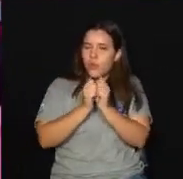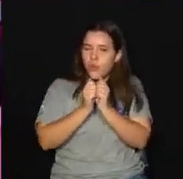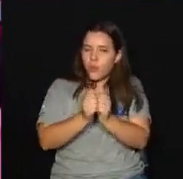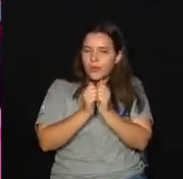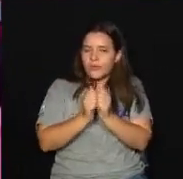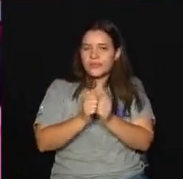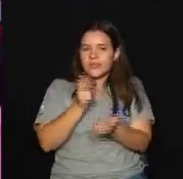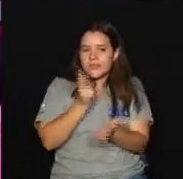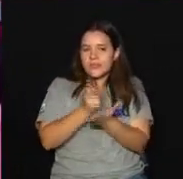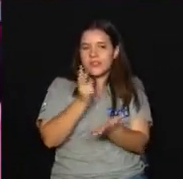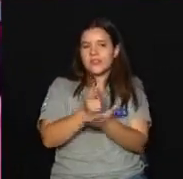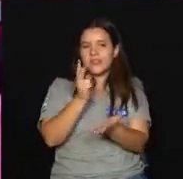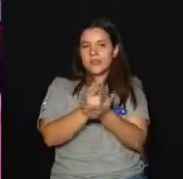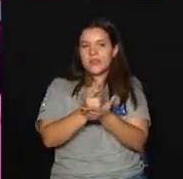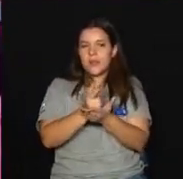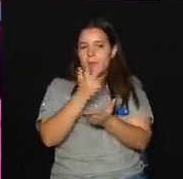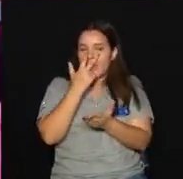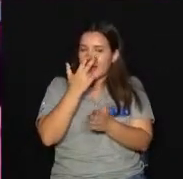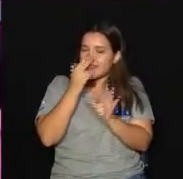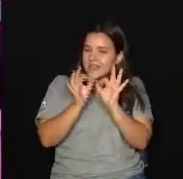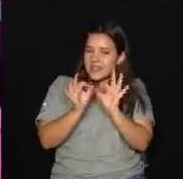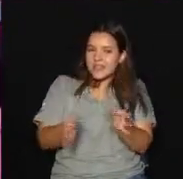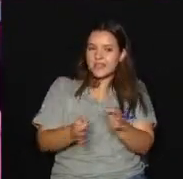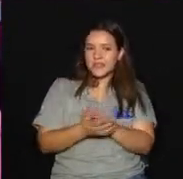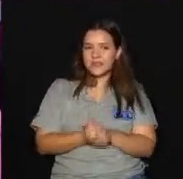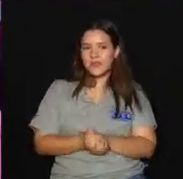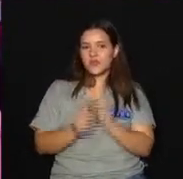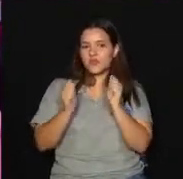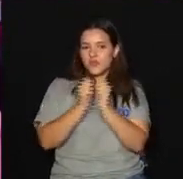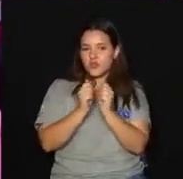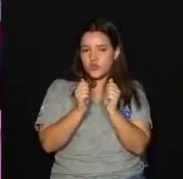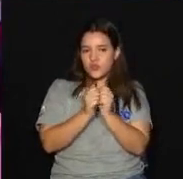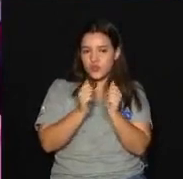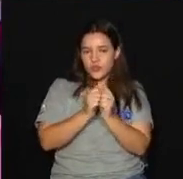vamos dizer assim, muito simples. O Vandão?